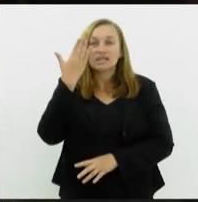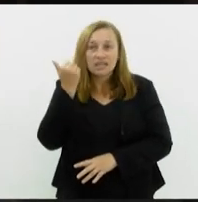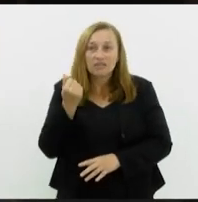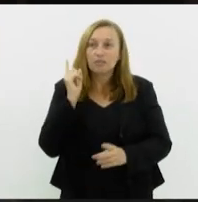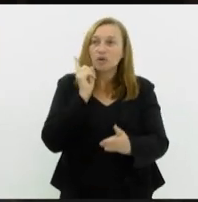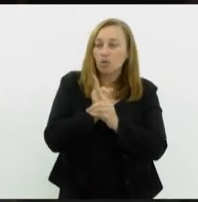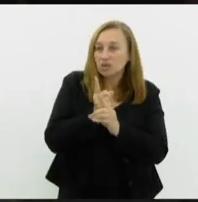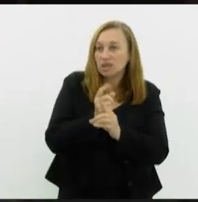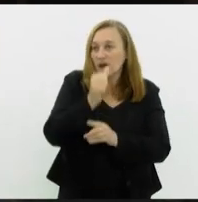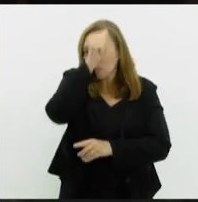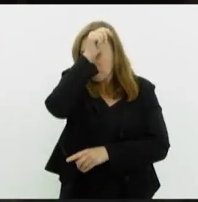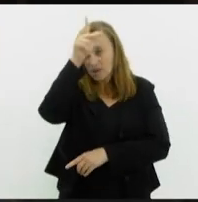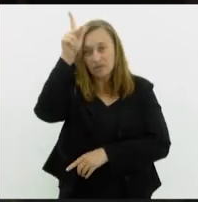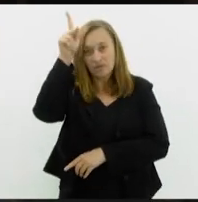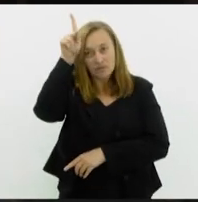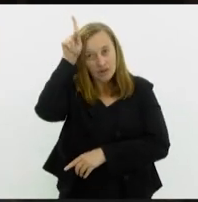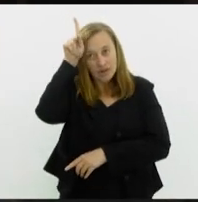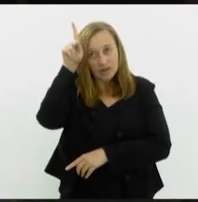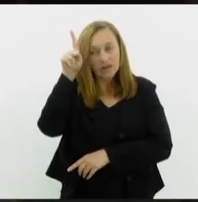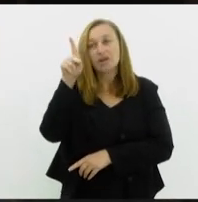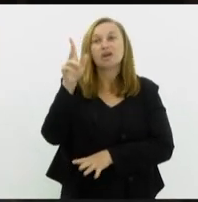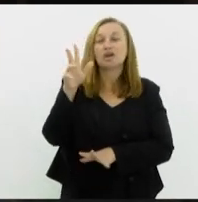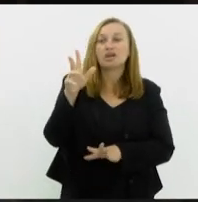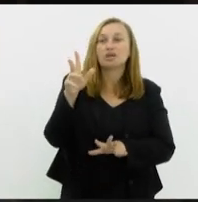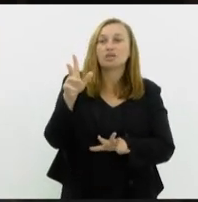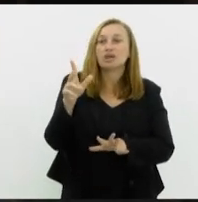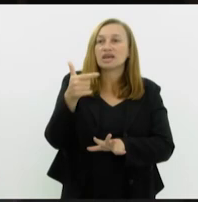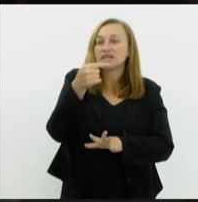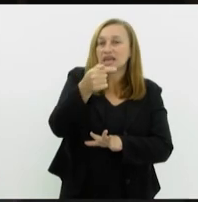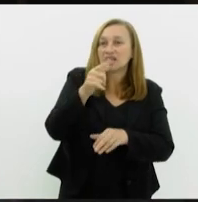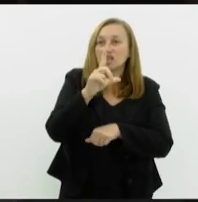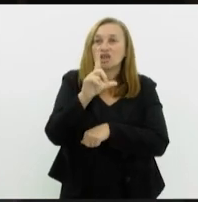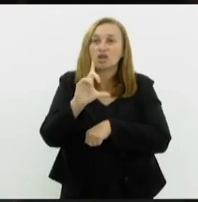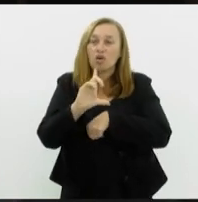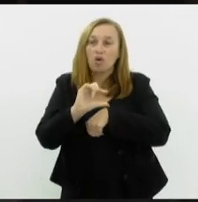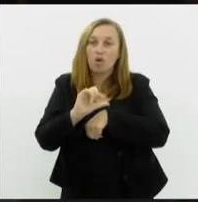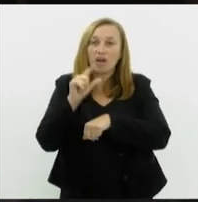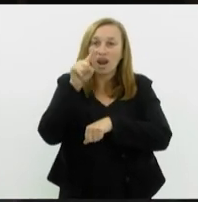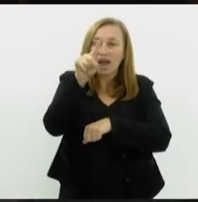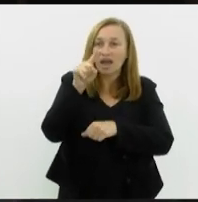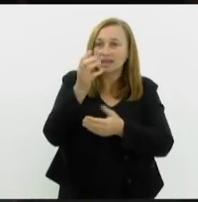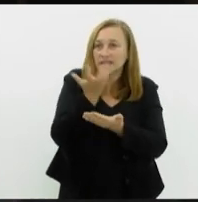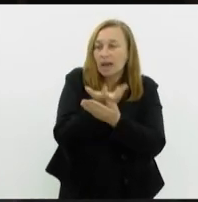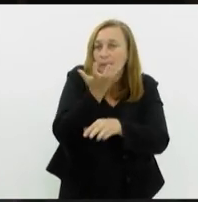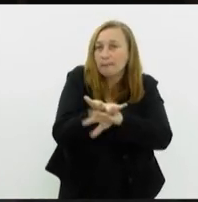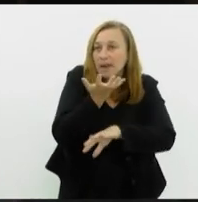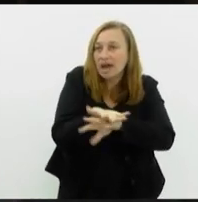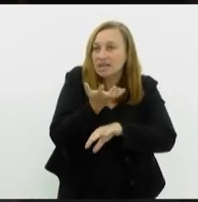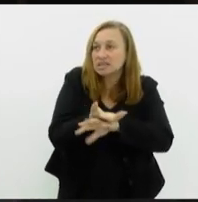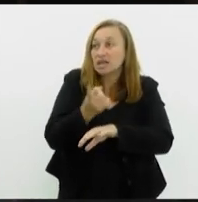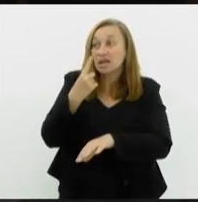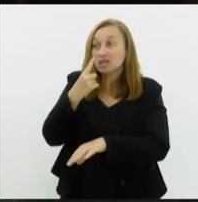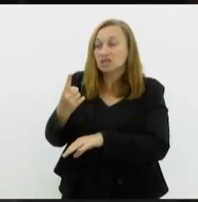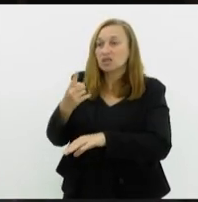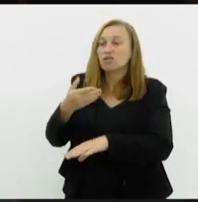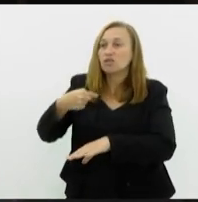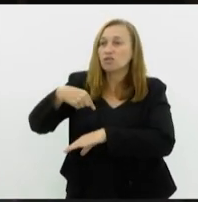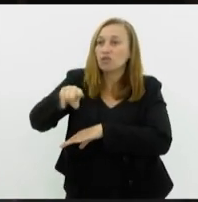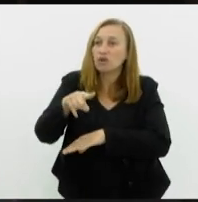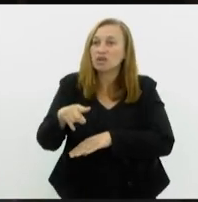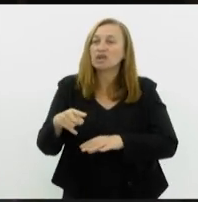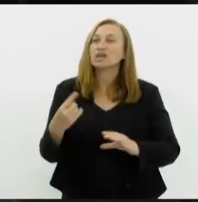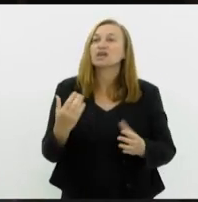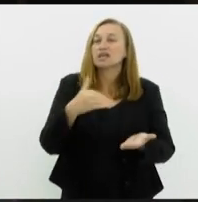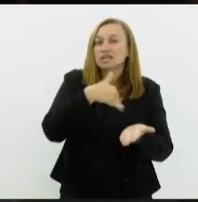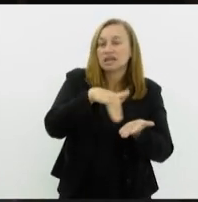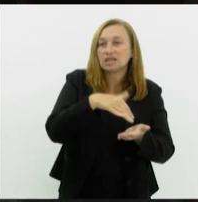manhã na Praça de Mangaratiba. Não deu outra, chegou lá, o Vlad estava lá. A gente partiu para a Secretaria de Educação para resolver.